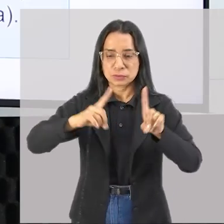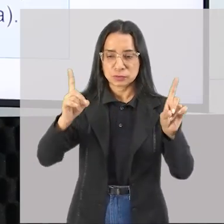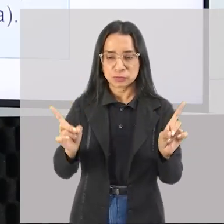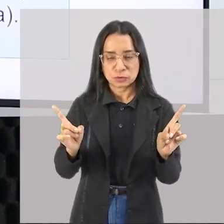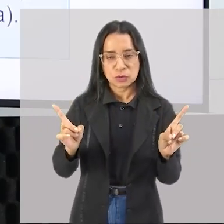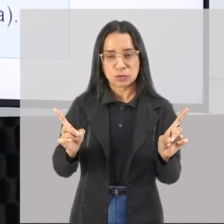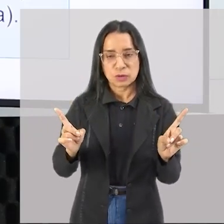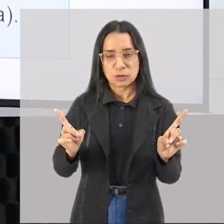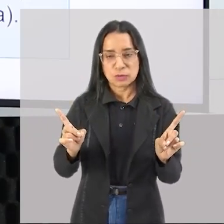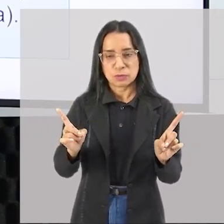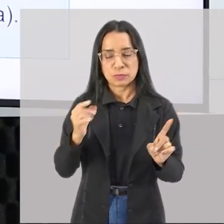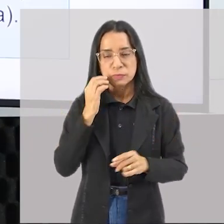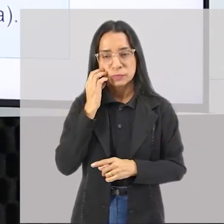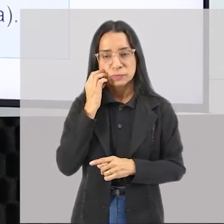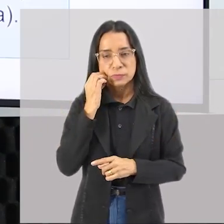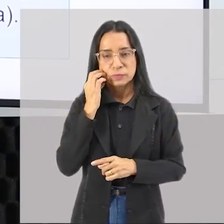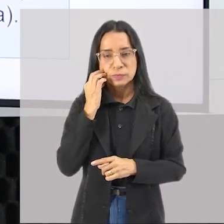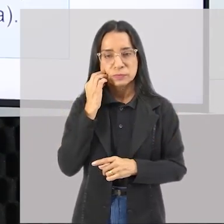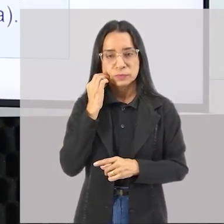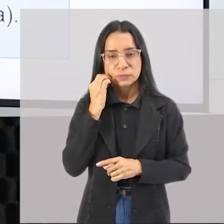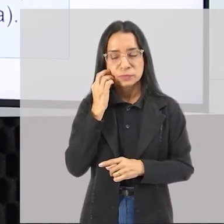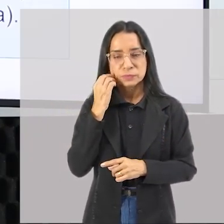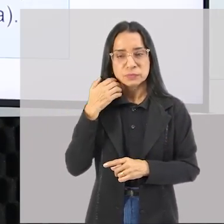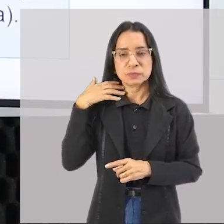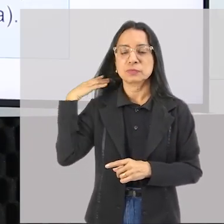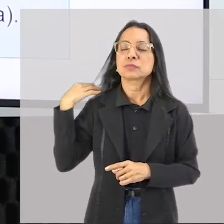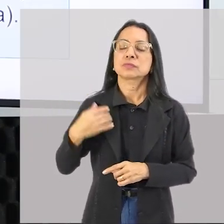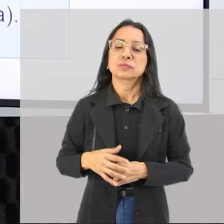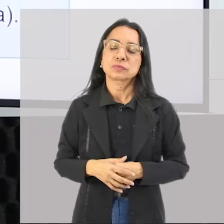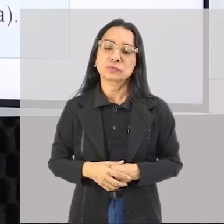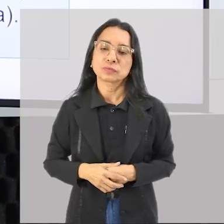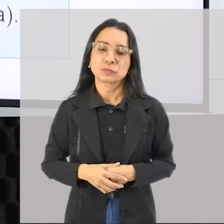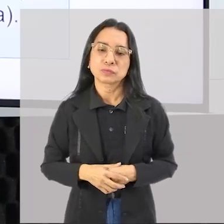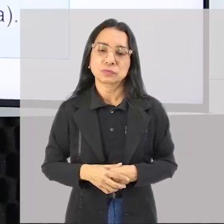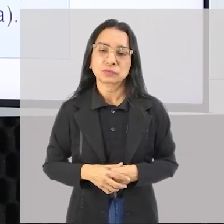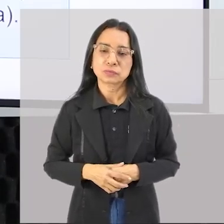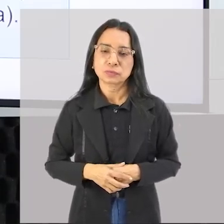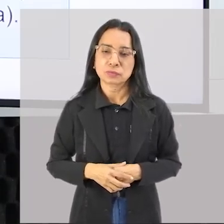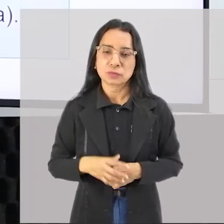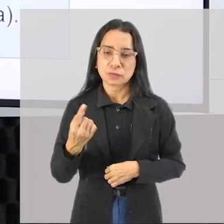de oposição. But é o mas, ideia